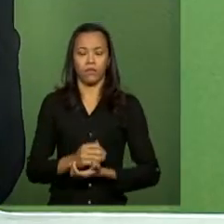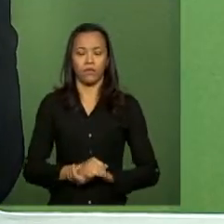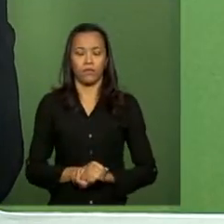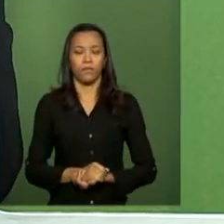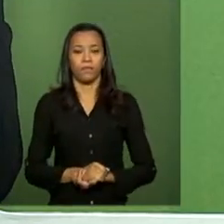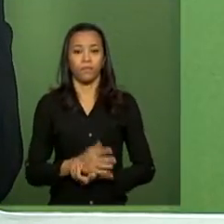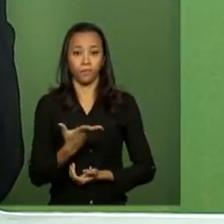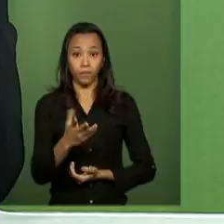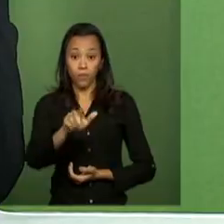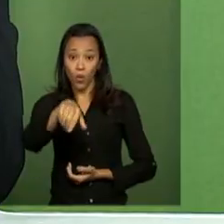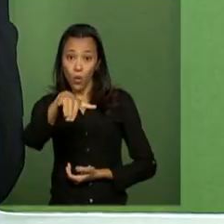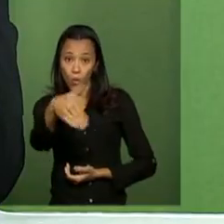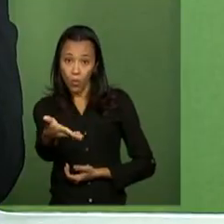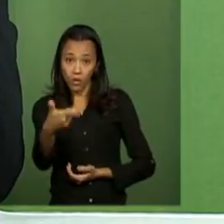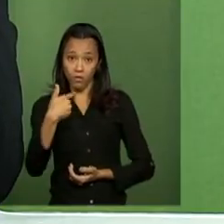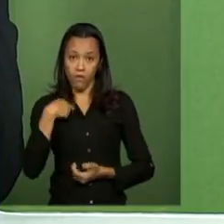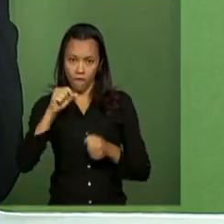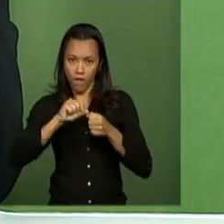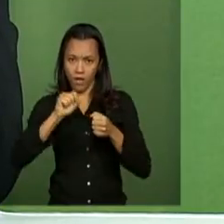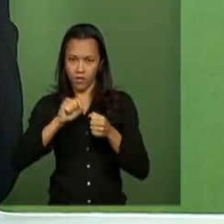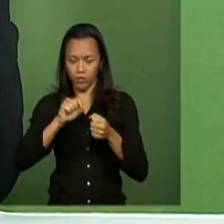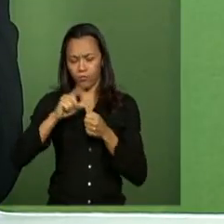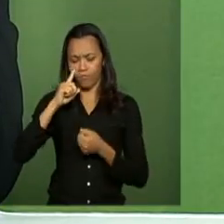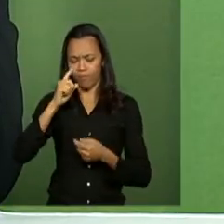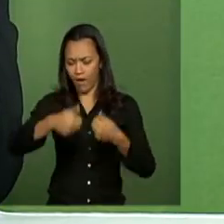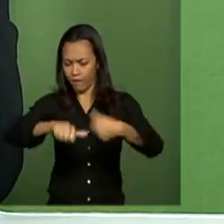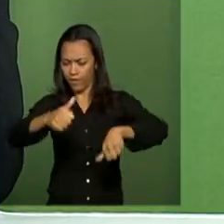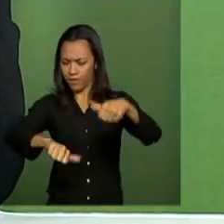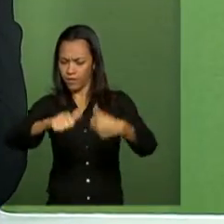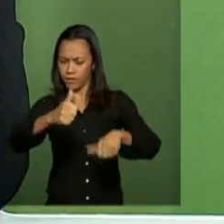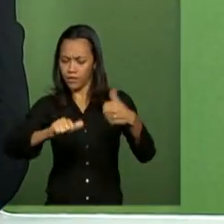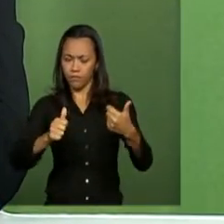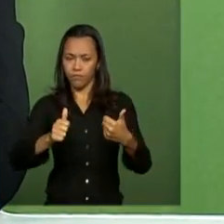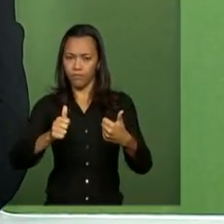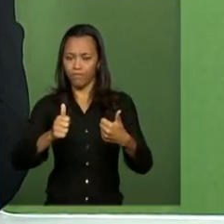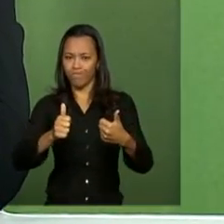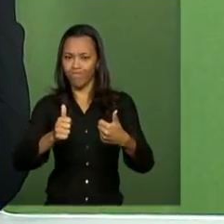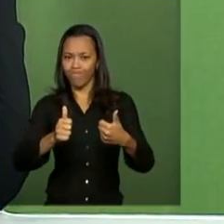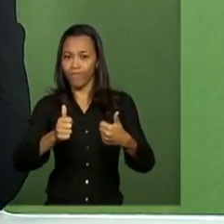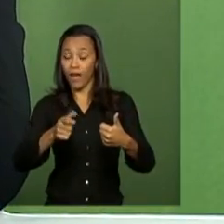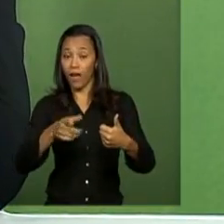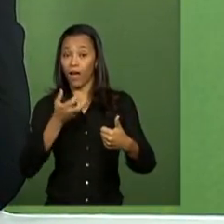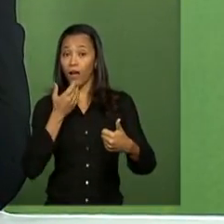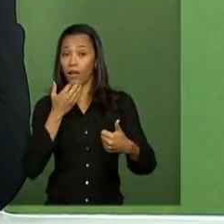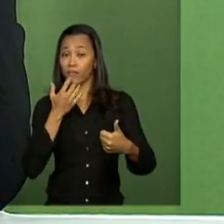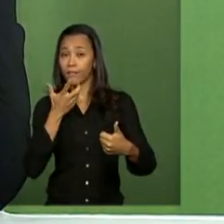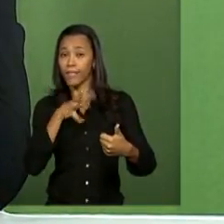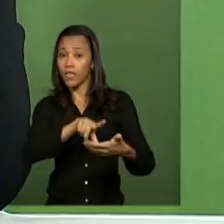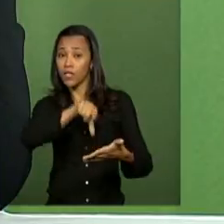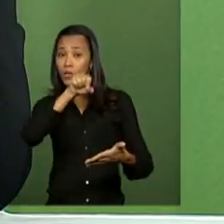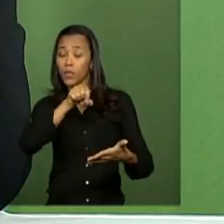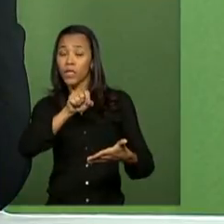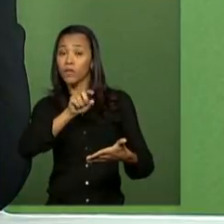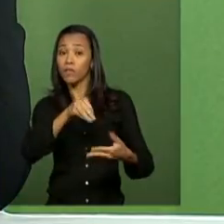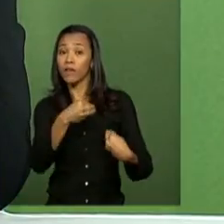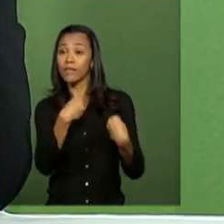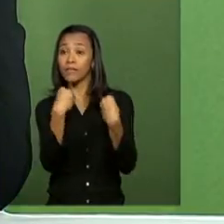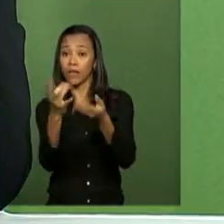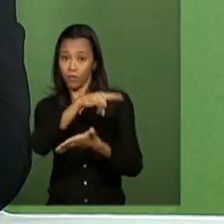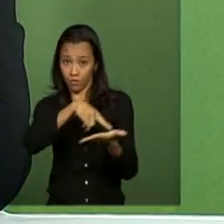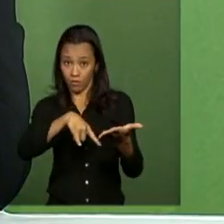à medida que você faça o diagnóstico você vai escolher aquilo que você vai entregar no curto